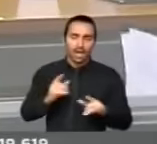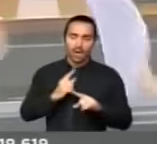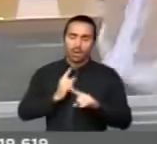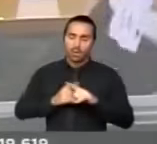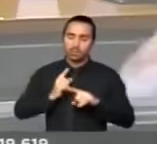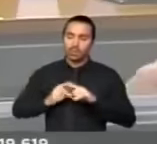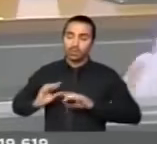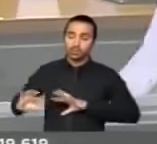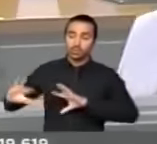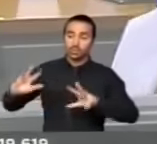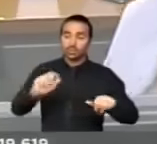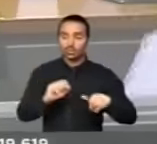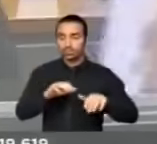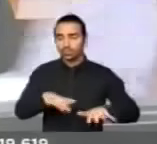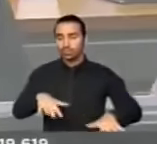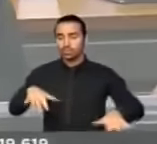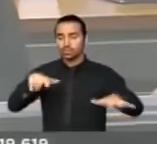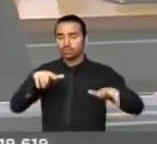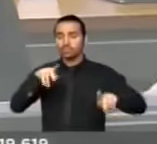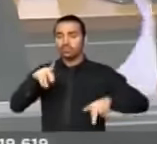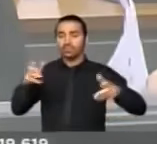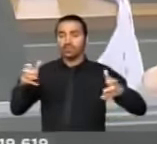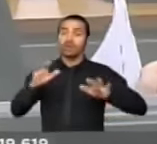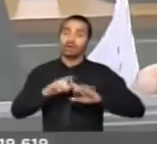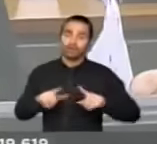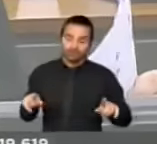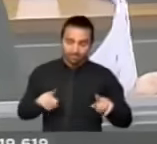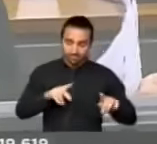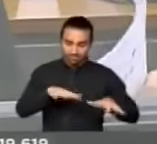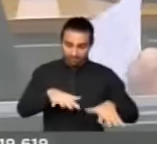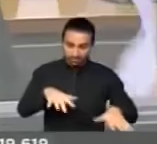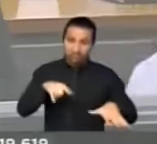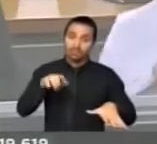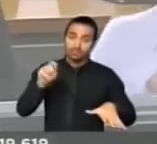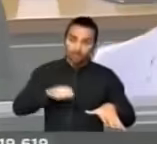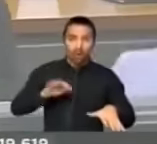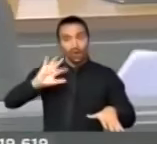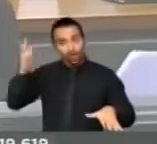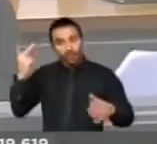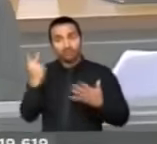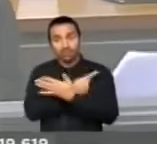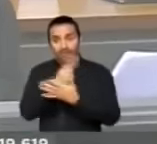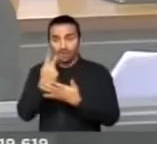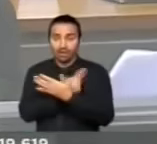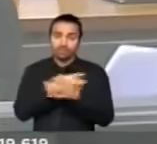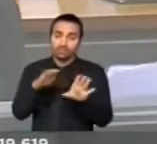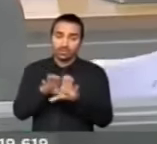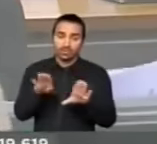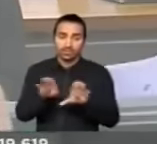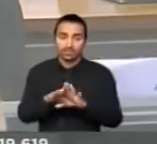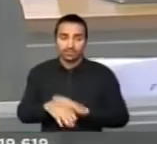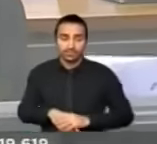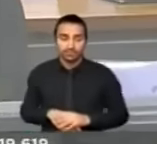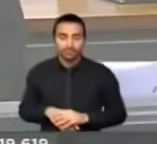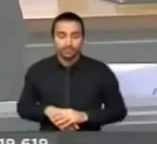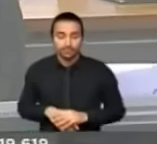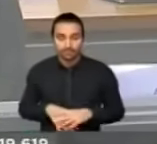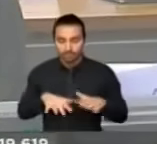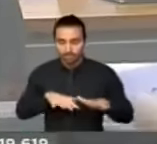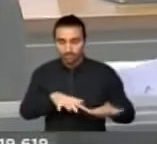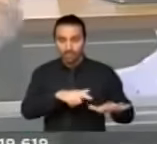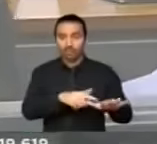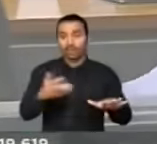obra, é porque as ruas querem. Só que as ruas podem cometer erros também. As ruas podem